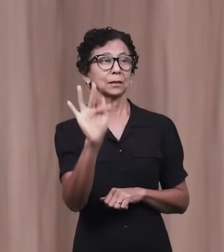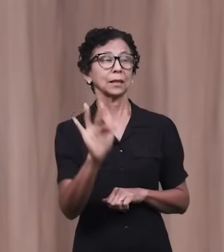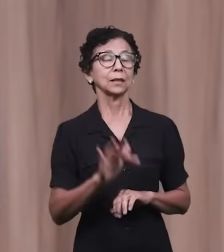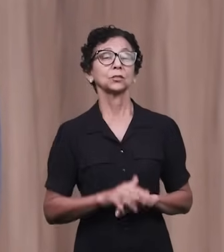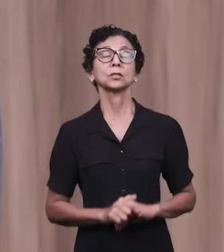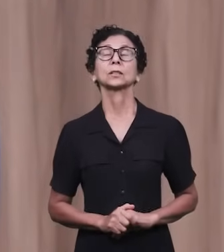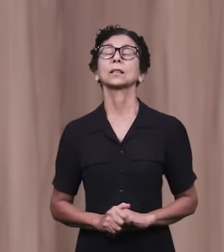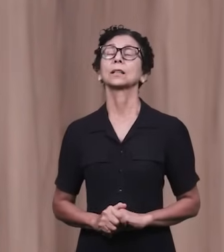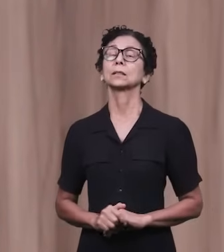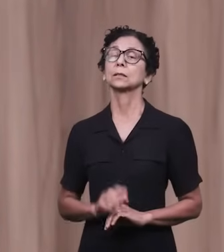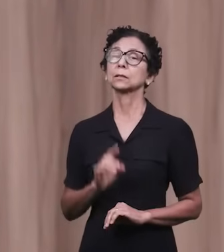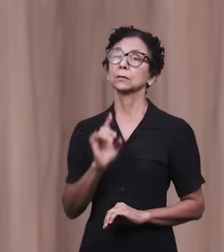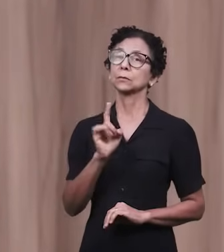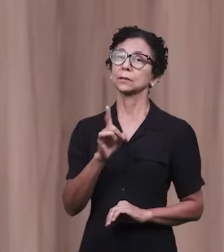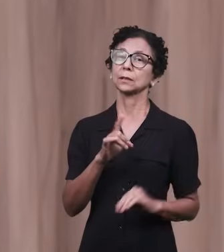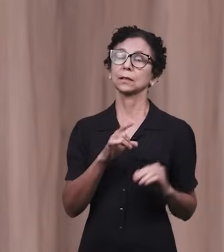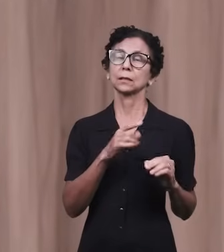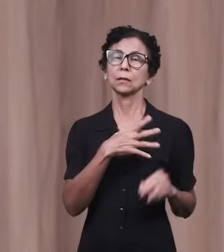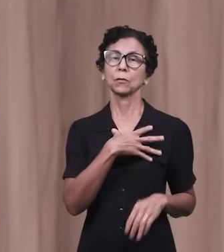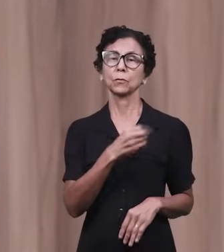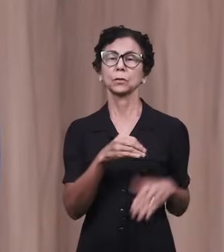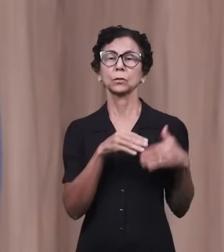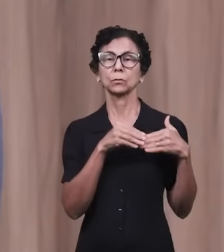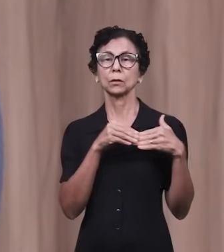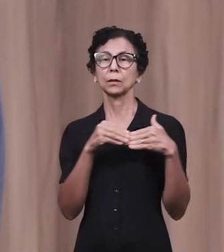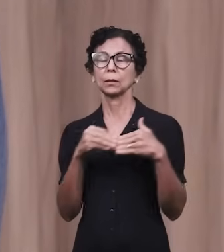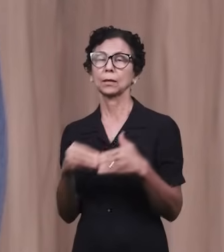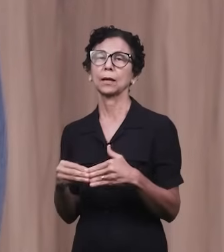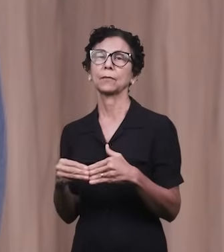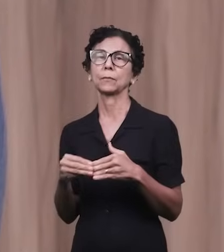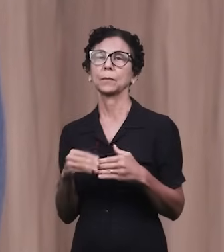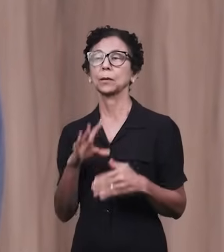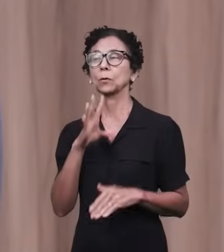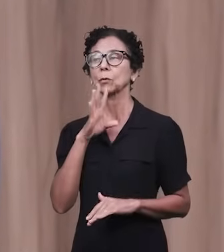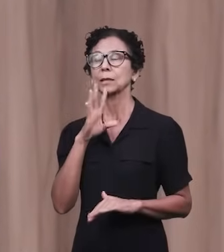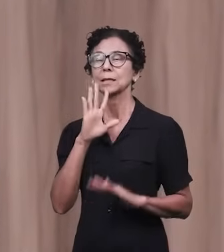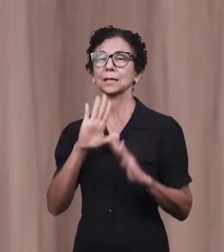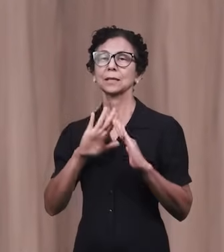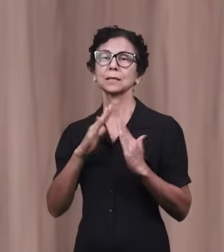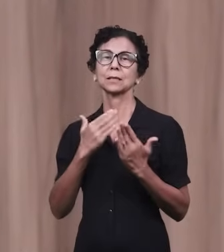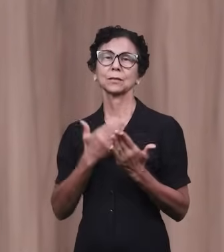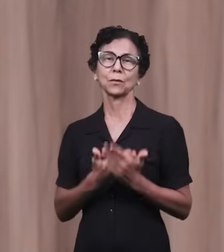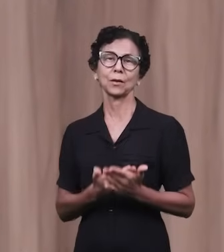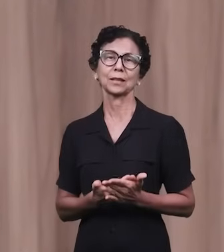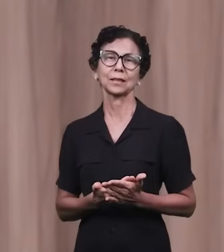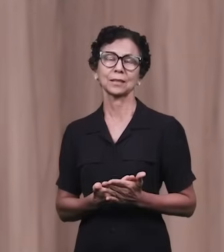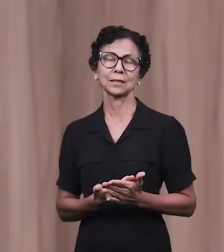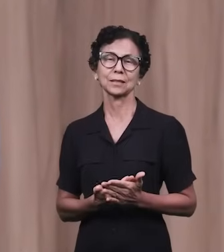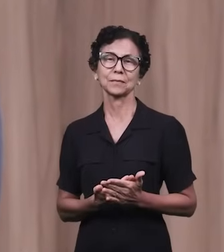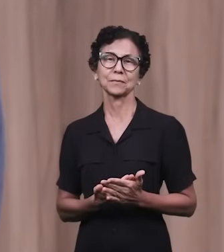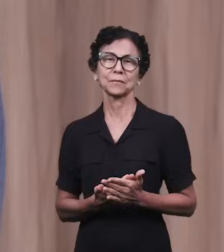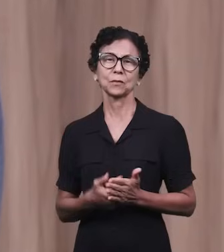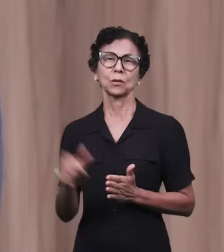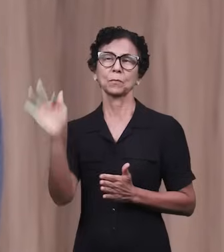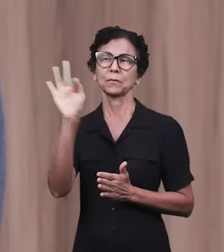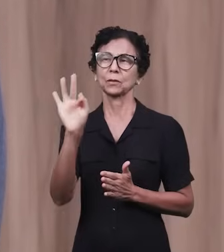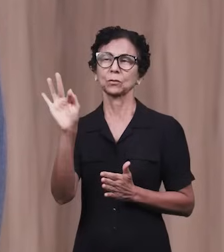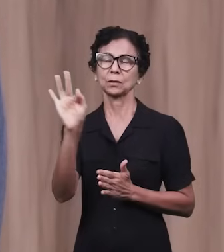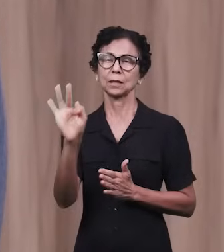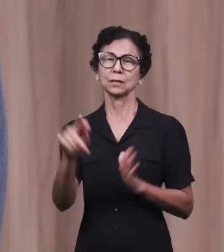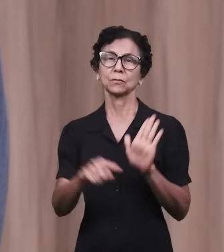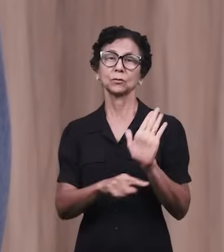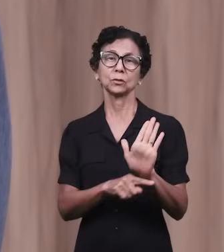diretor que tem a formação, Sim. Ali vai ter os professores que vão ter a formação, que vão te ajudar, responsável, pai, mãe, a auxiliar o